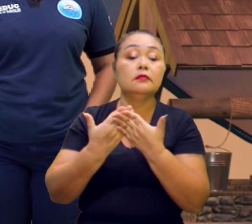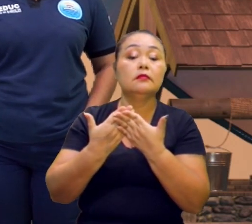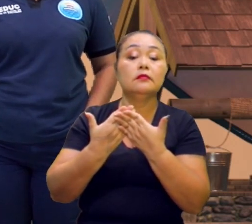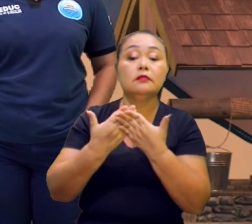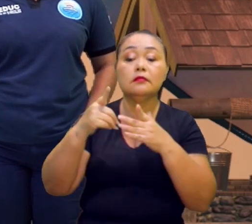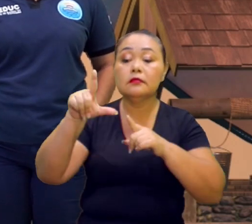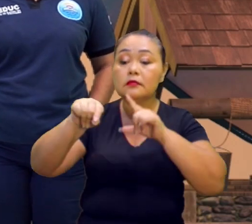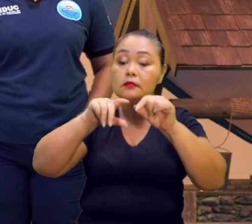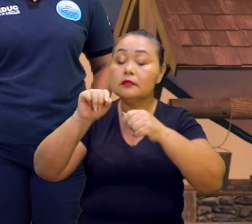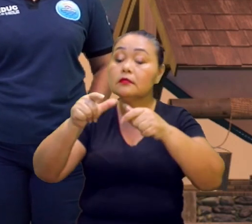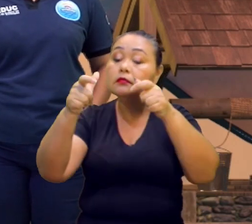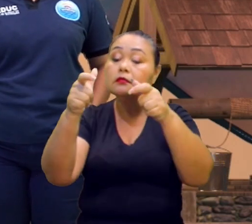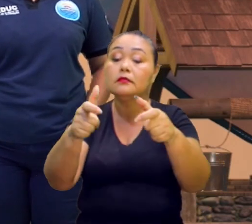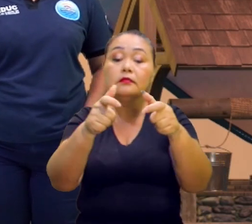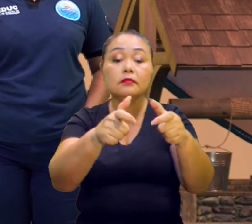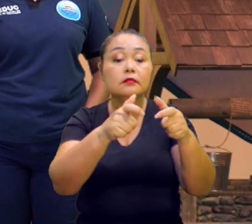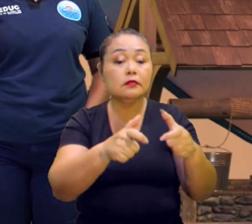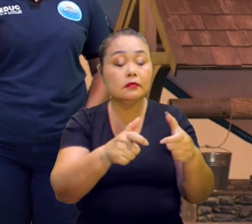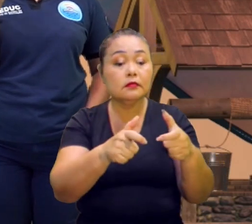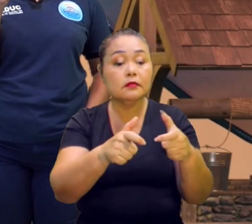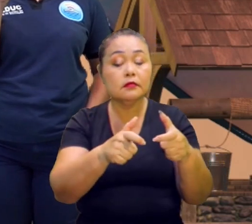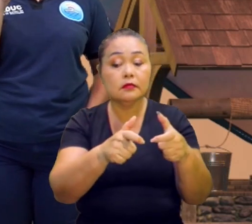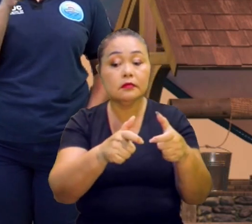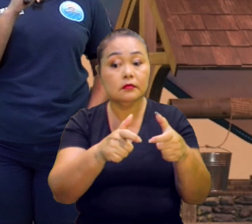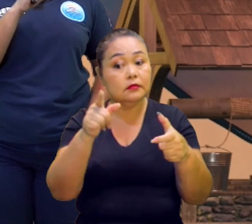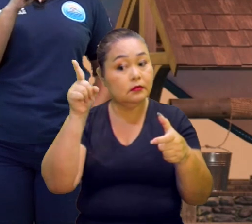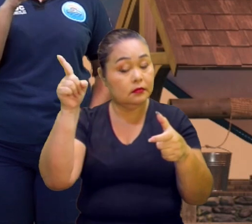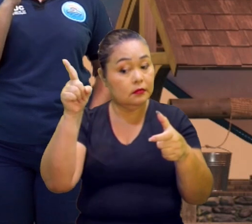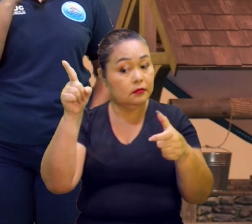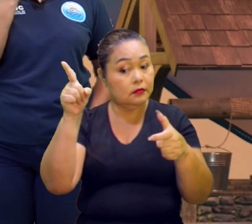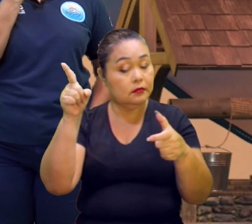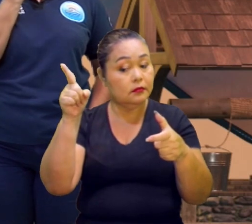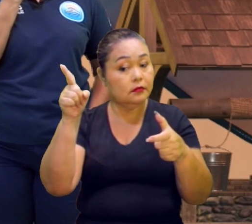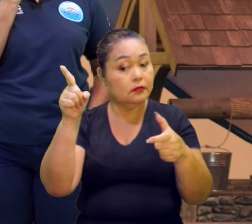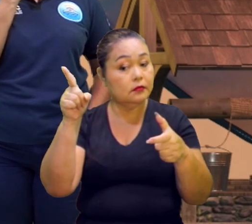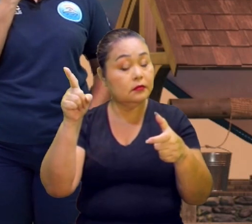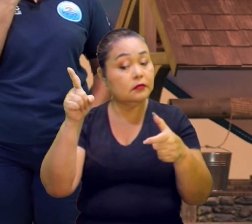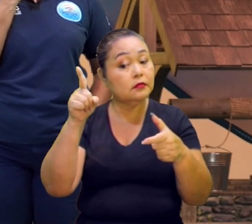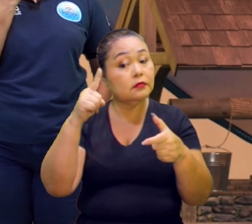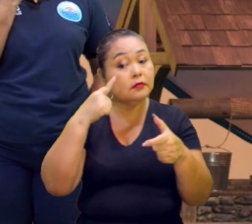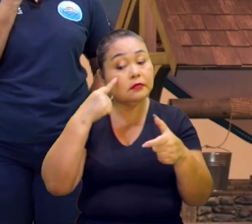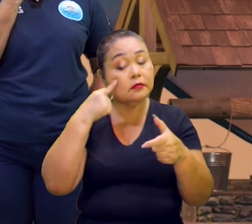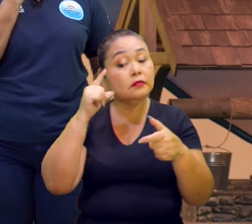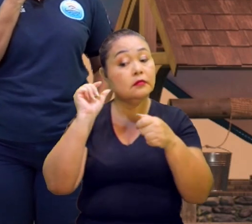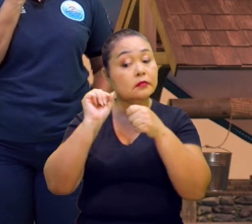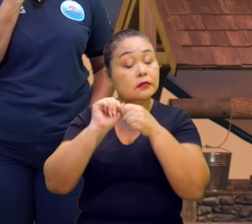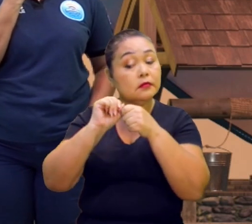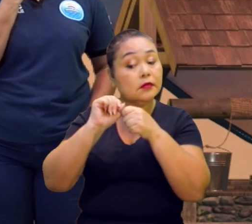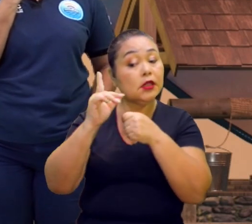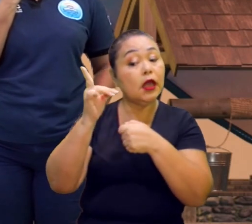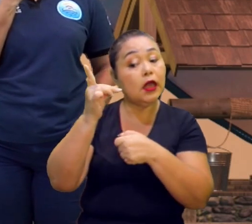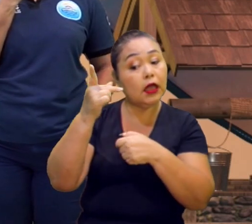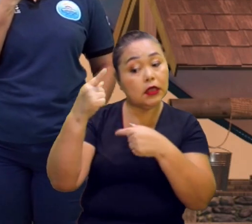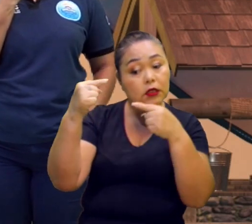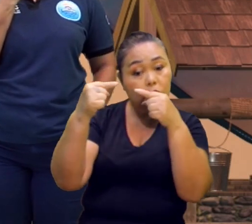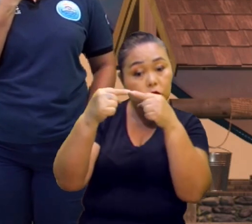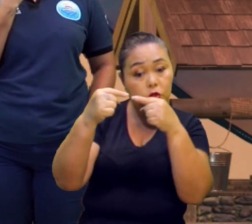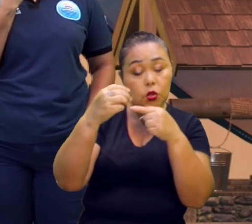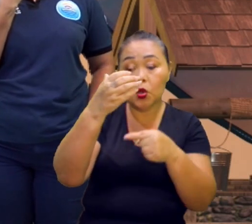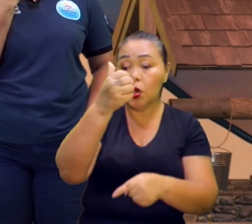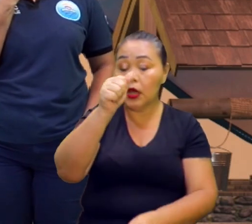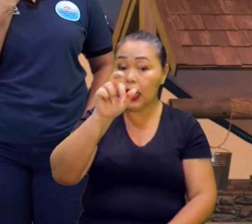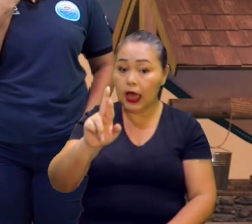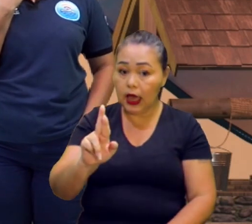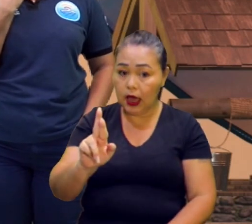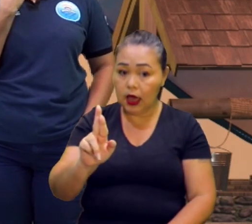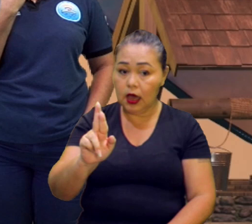Selecionar esse local, né? E isso baseado aí com o seu CAR, que é o seu Cadastro